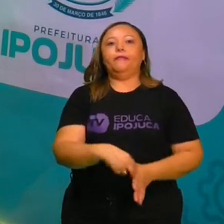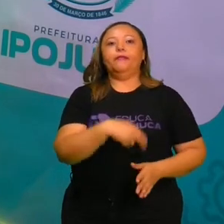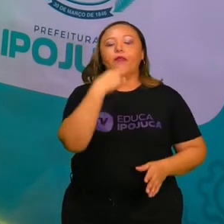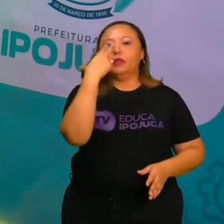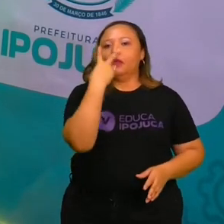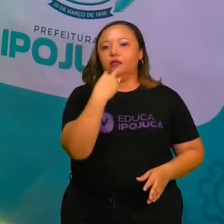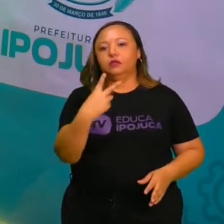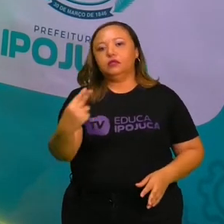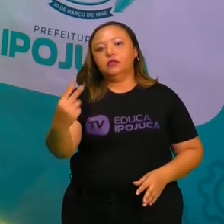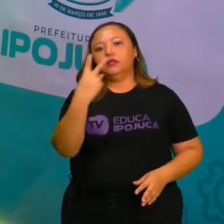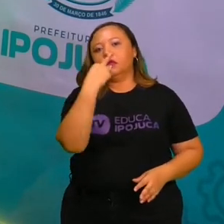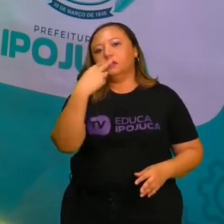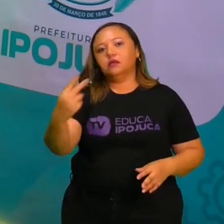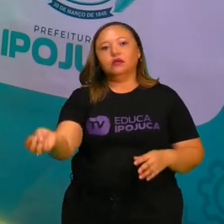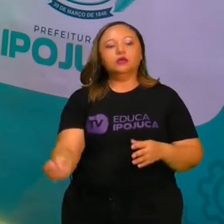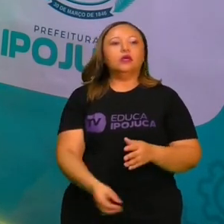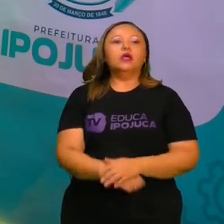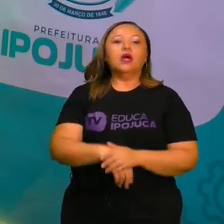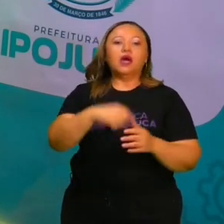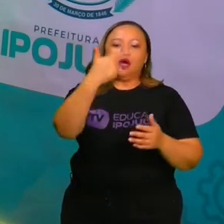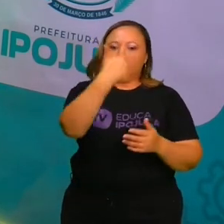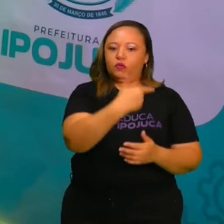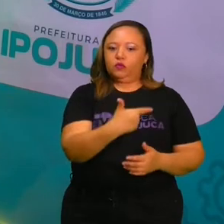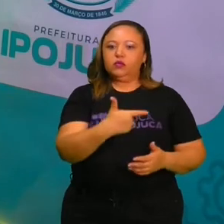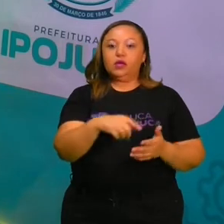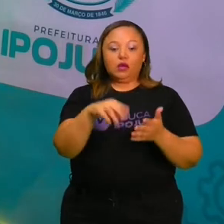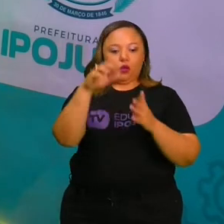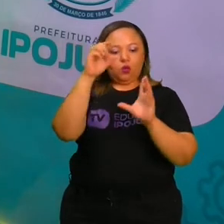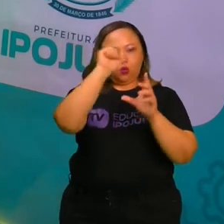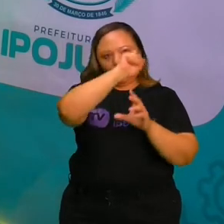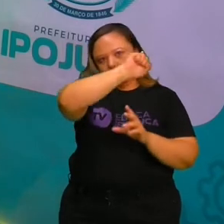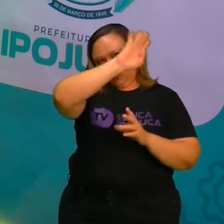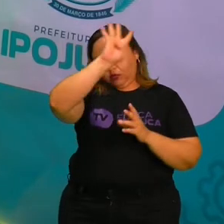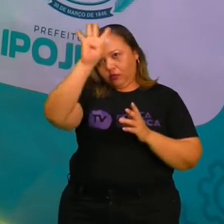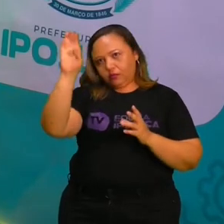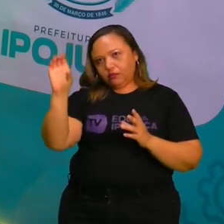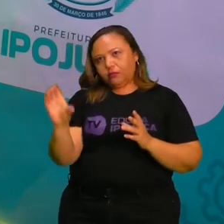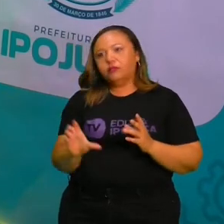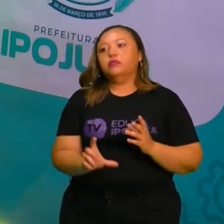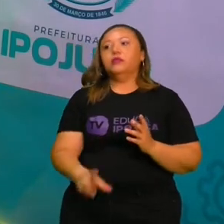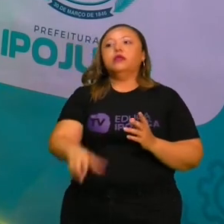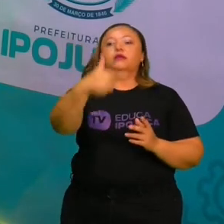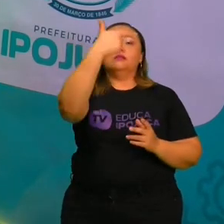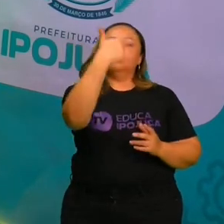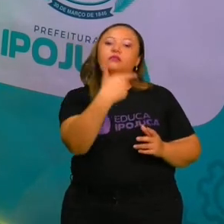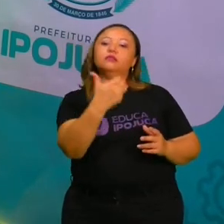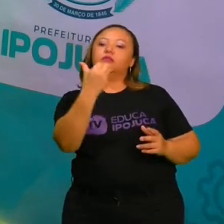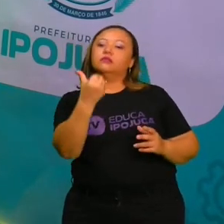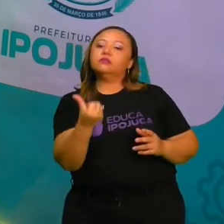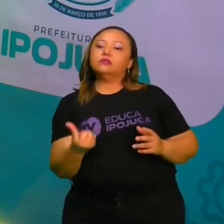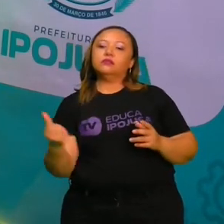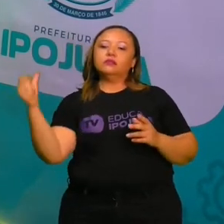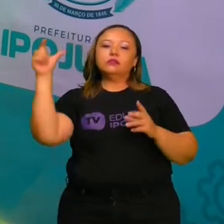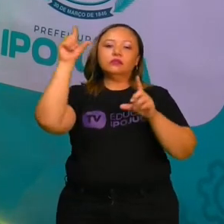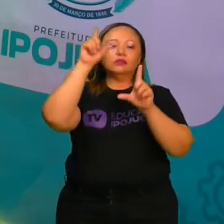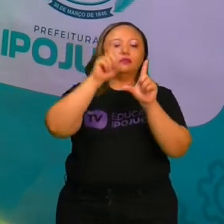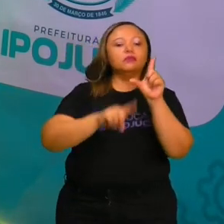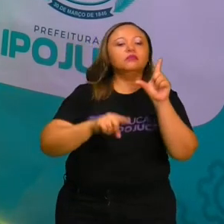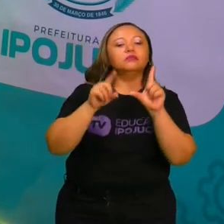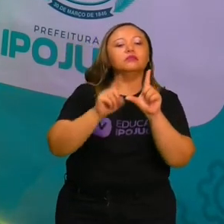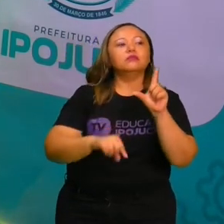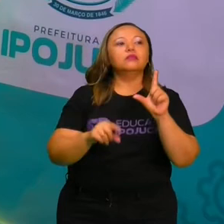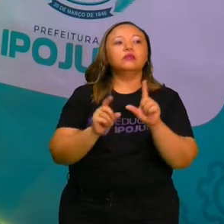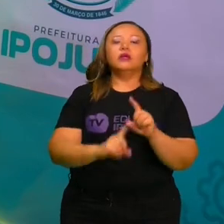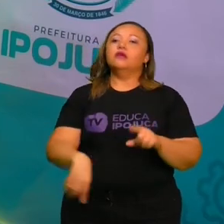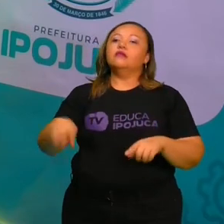no nosso alfabeto é composto por 26 letras. Ah, dá para fazer nome